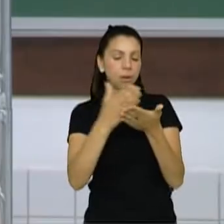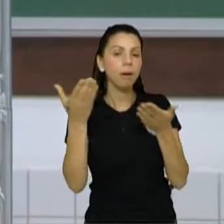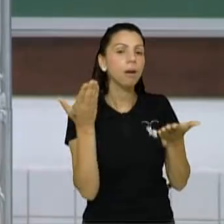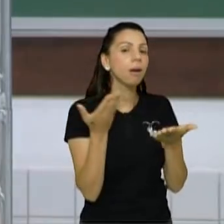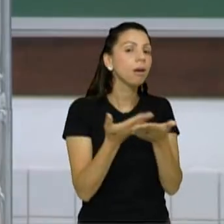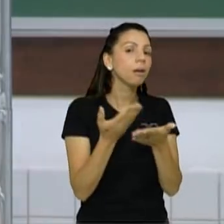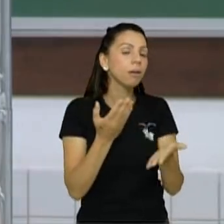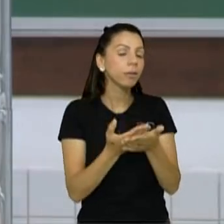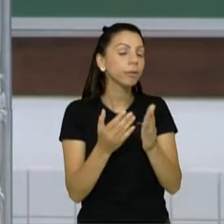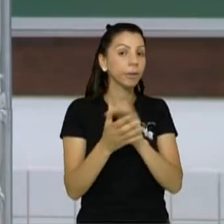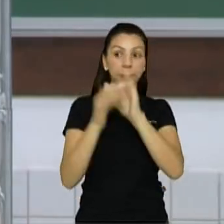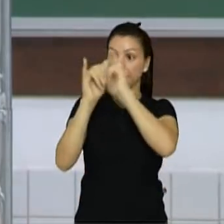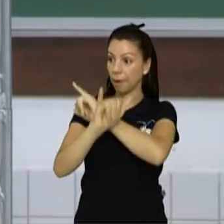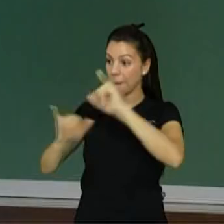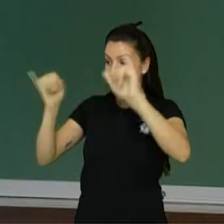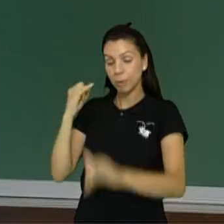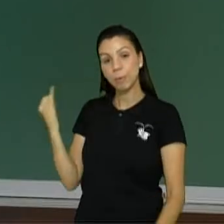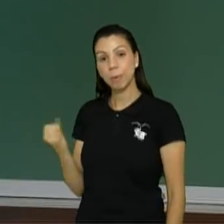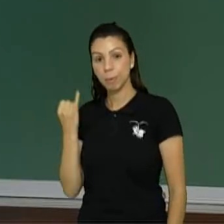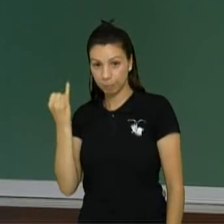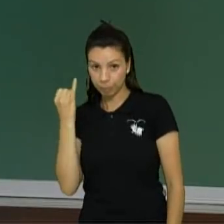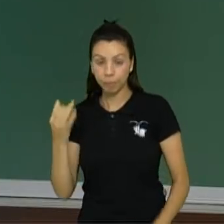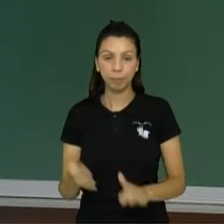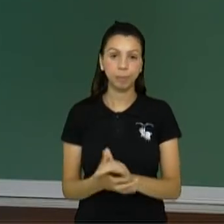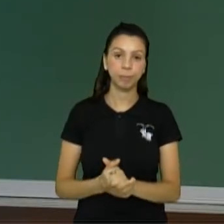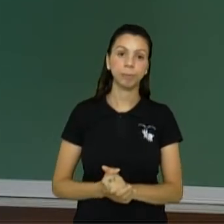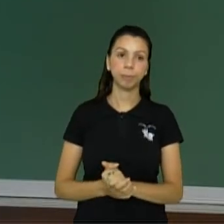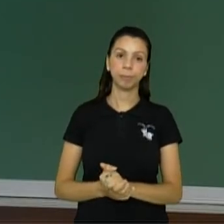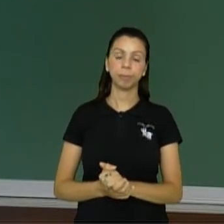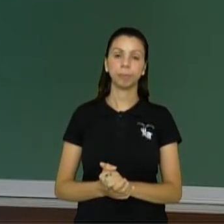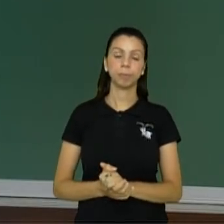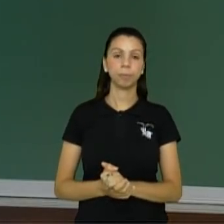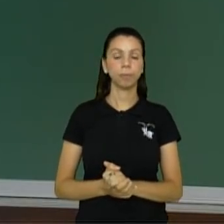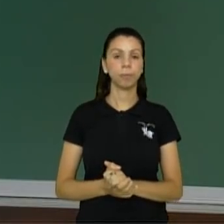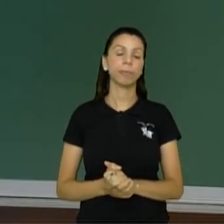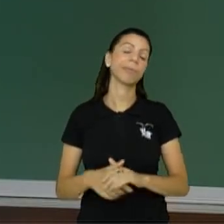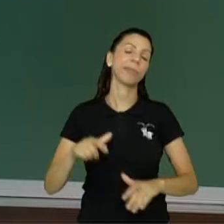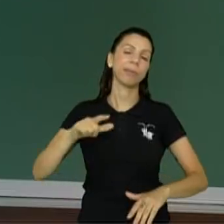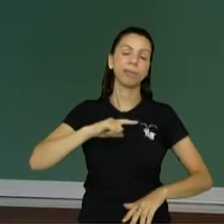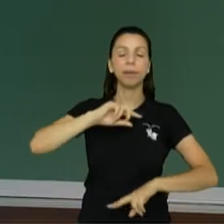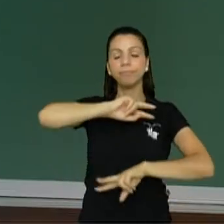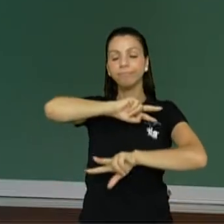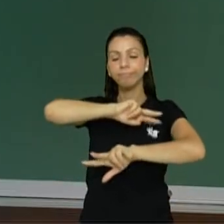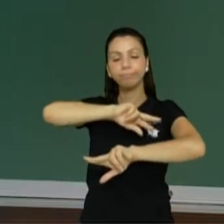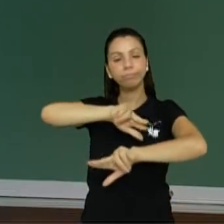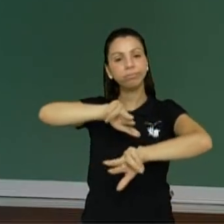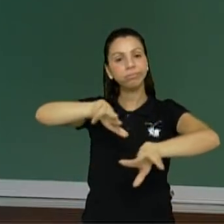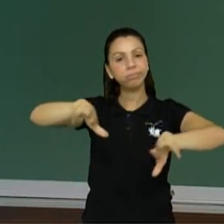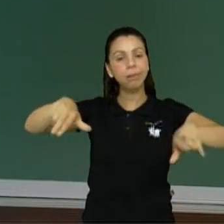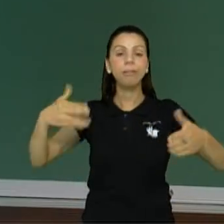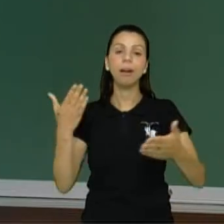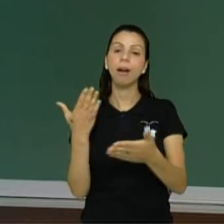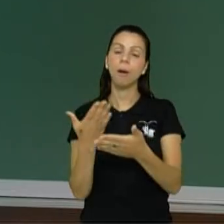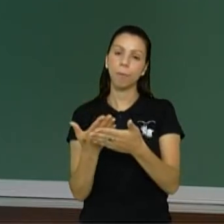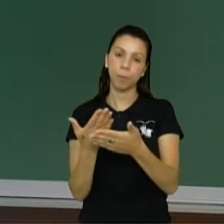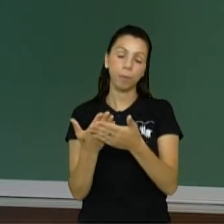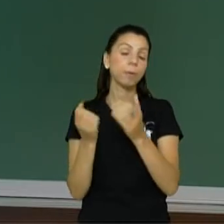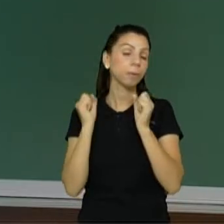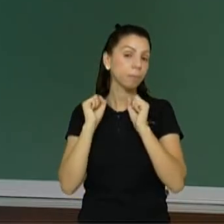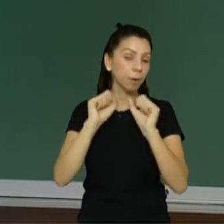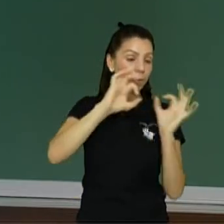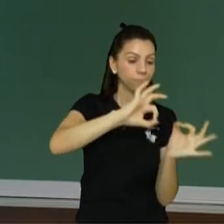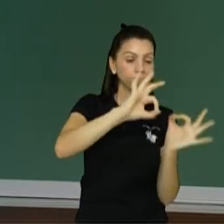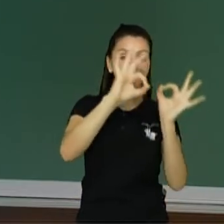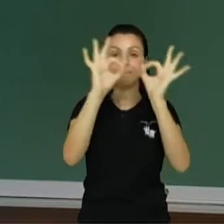àqueles recados importantes to keep in mind para não esquecer. Você tem várias aulas que você pode assistir quantas vezes